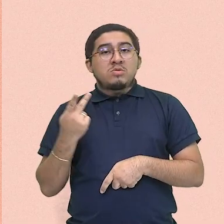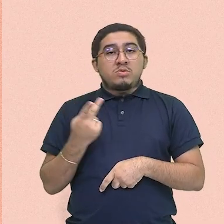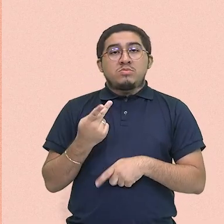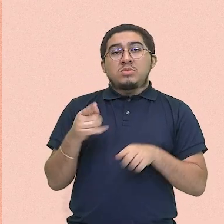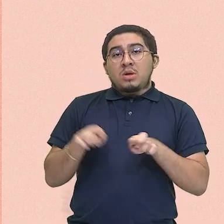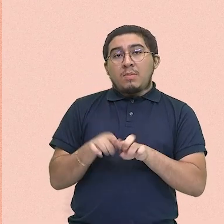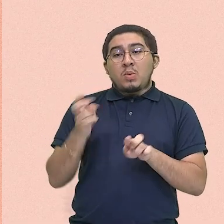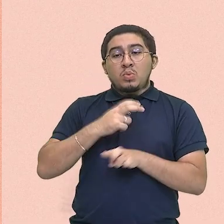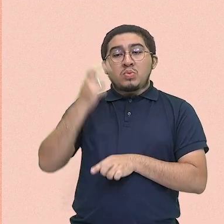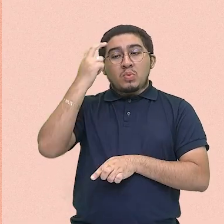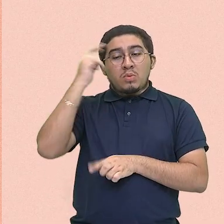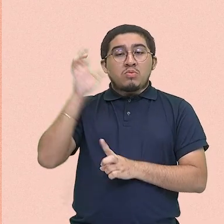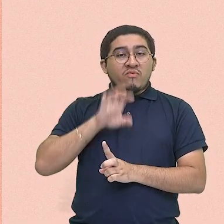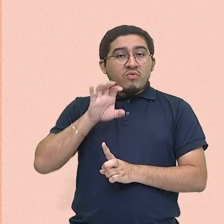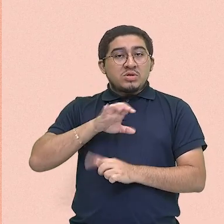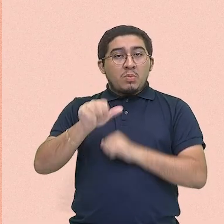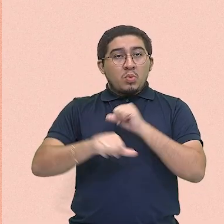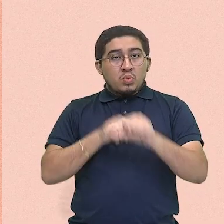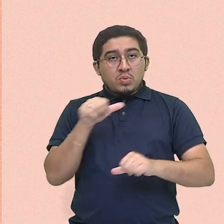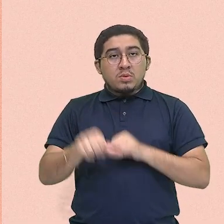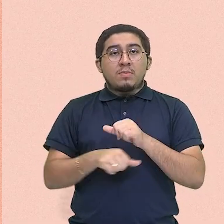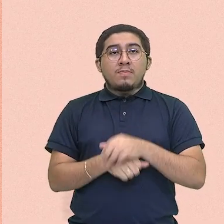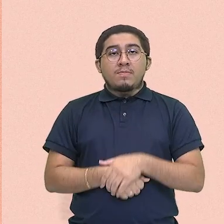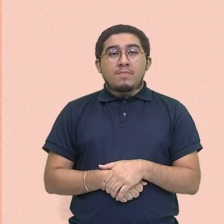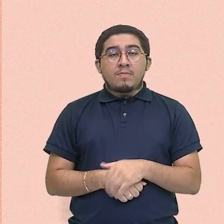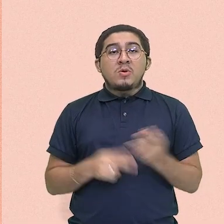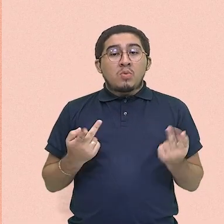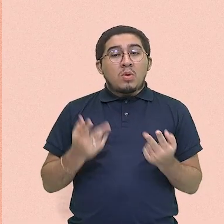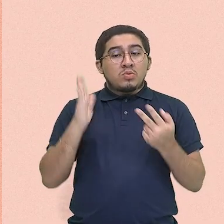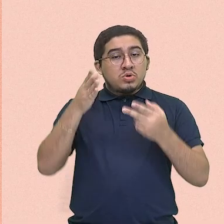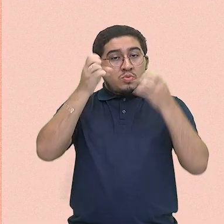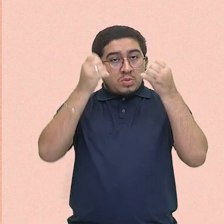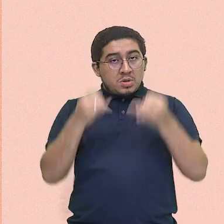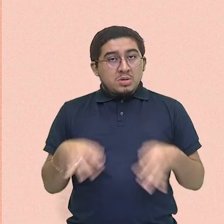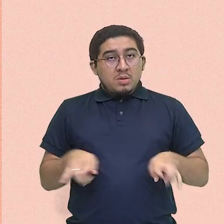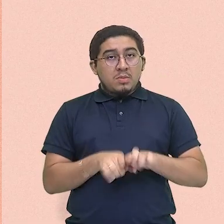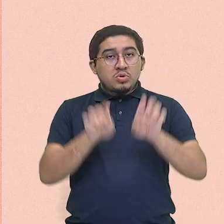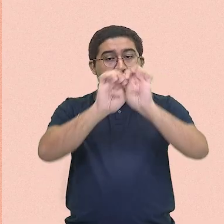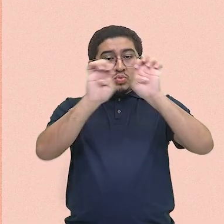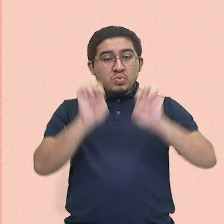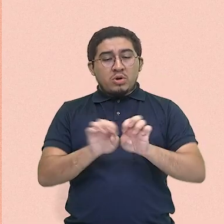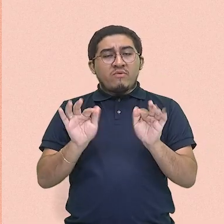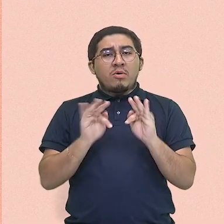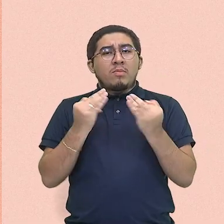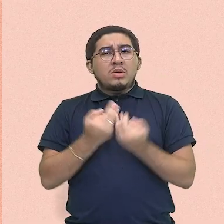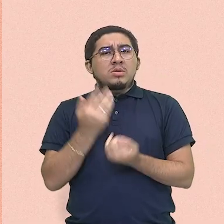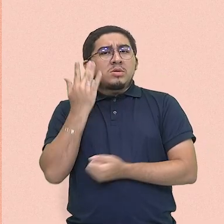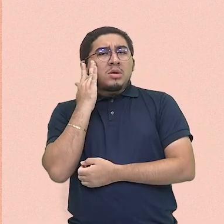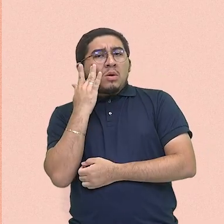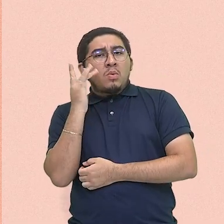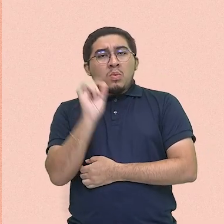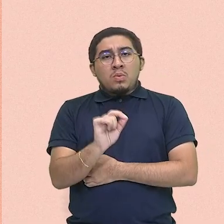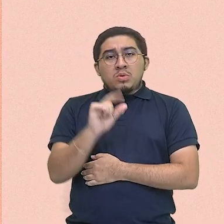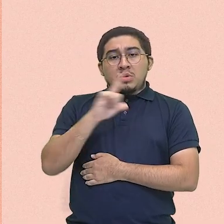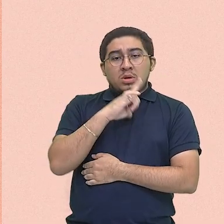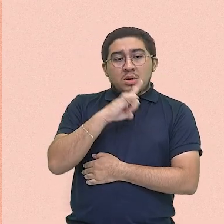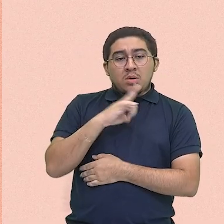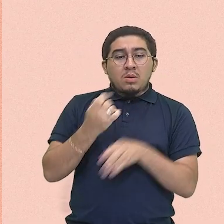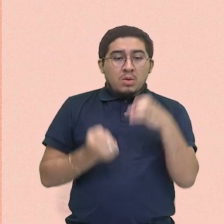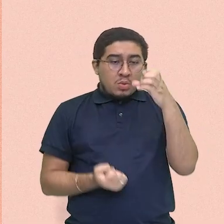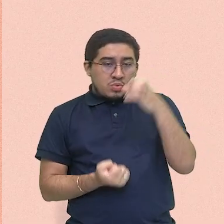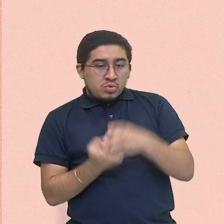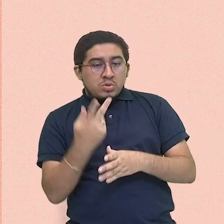e culturais. Como eu falei agora há pouco no exemplo da estrutura familiar, será que a constituição